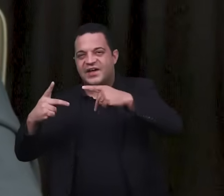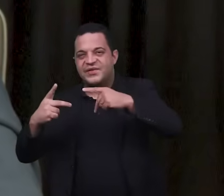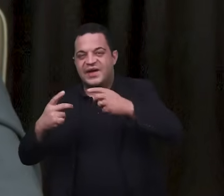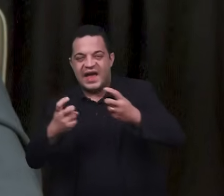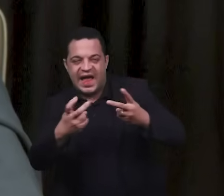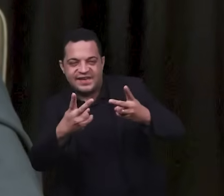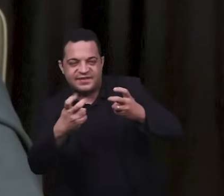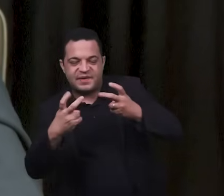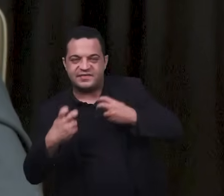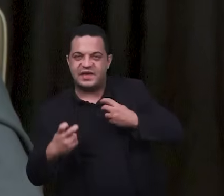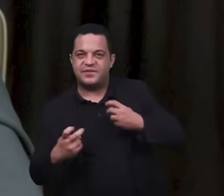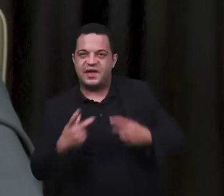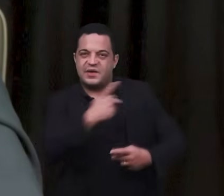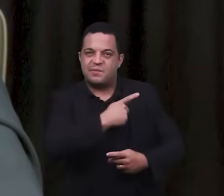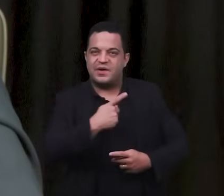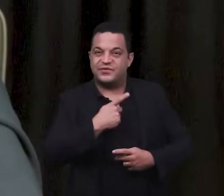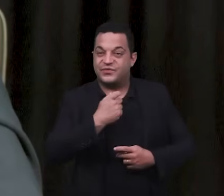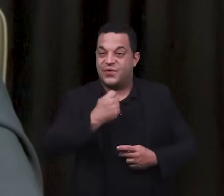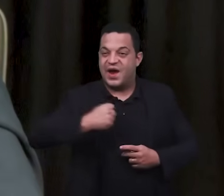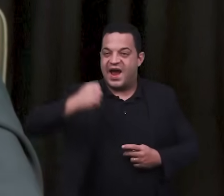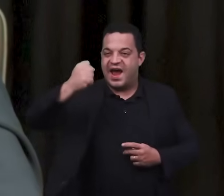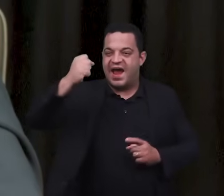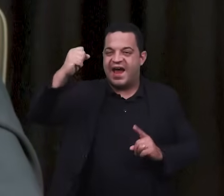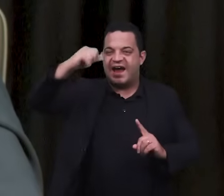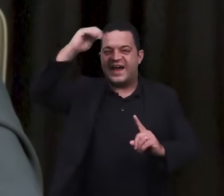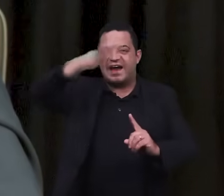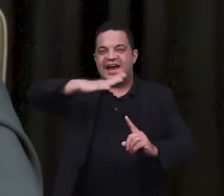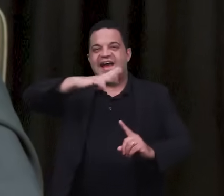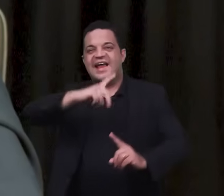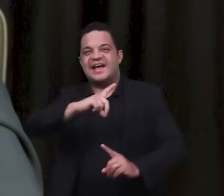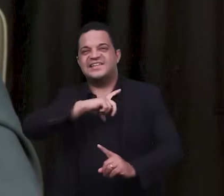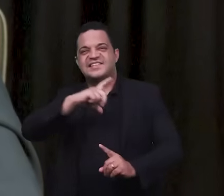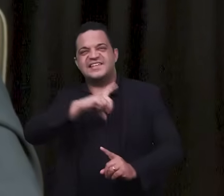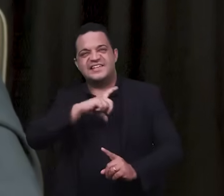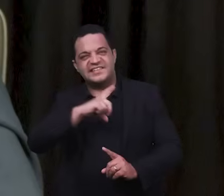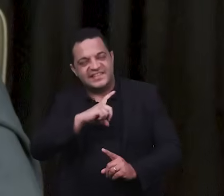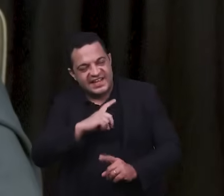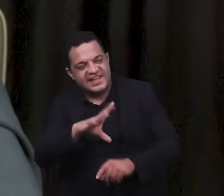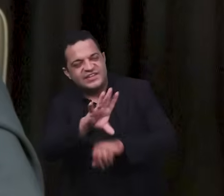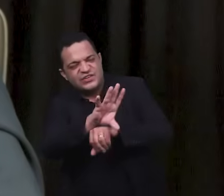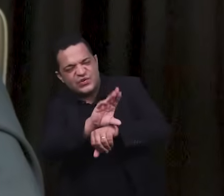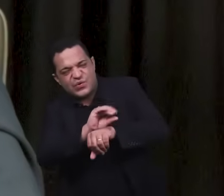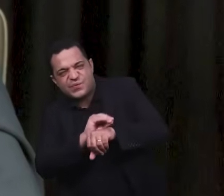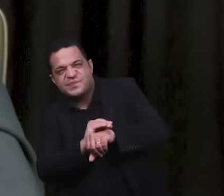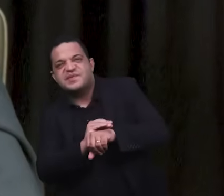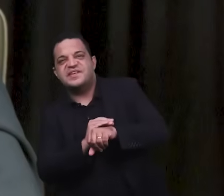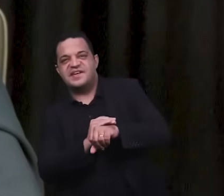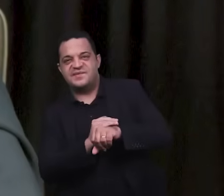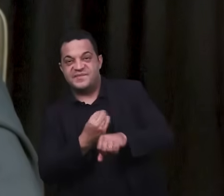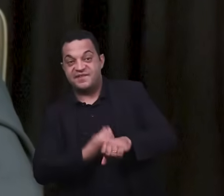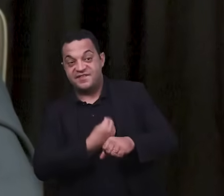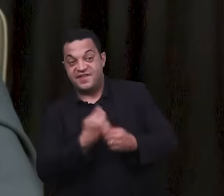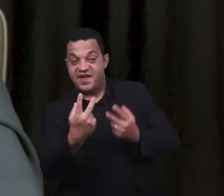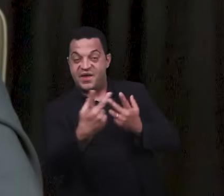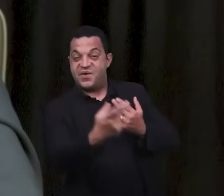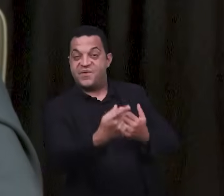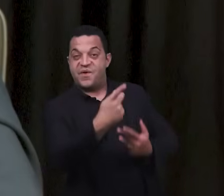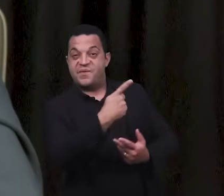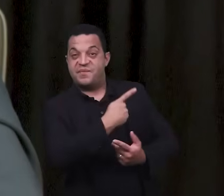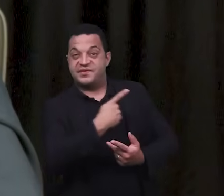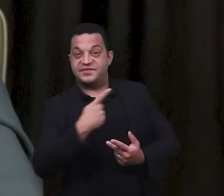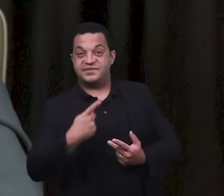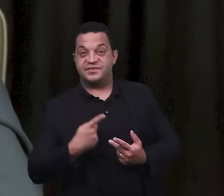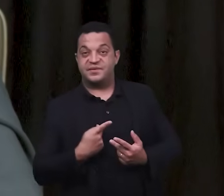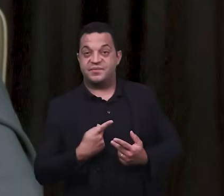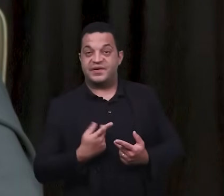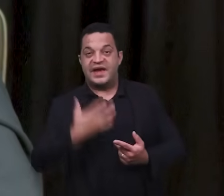a atender mais à autoridade do pastor, reconhecer mais a autoridade dele, amar mais ao pastor, porque a grande